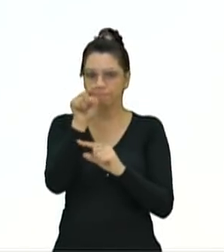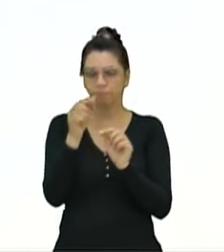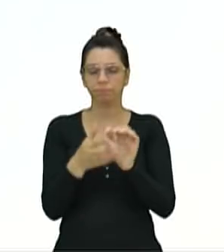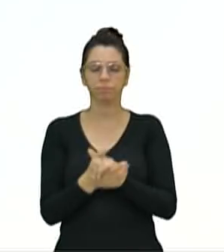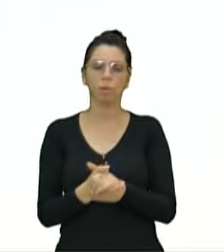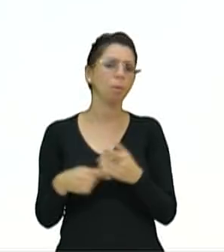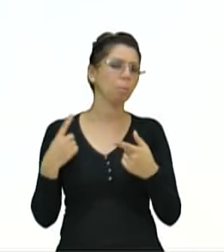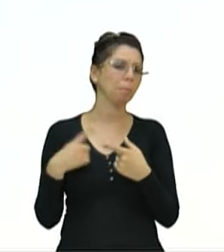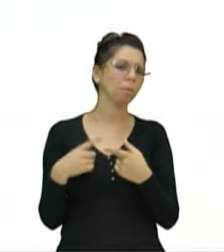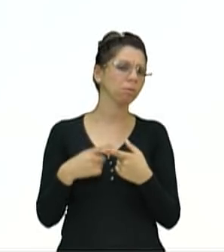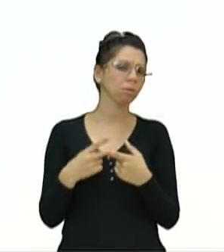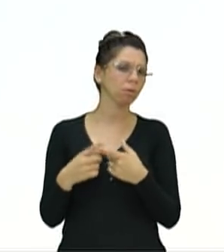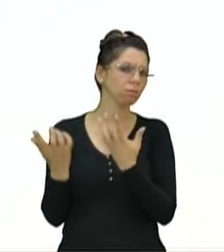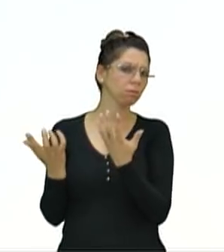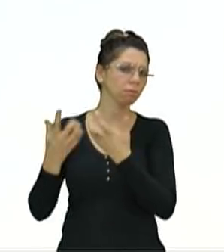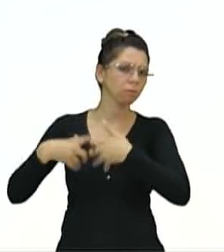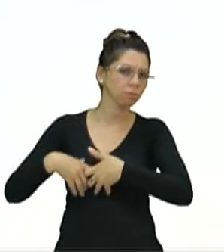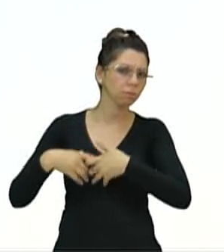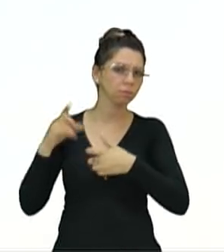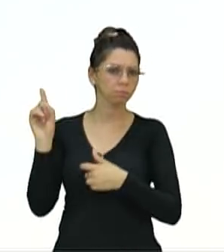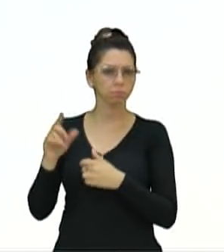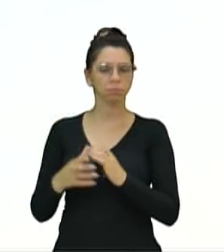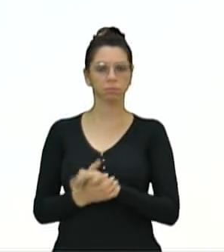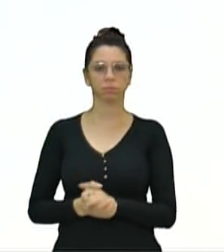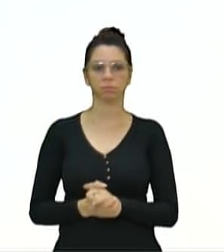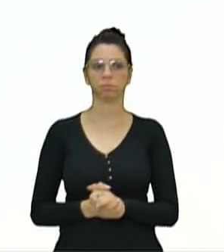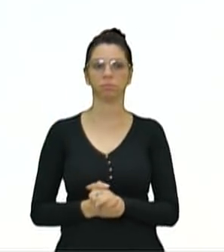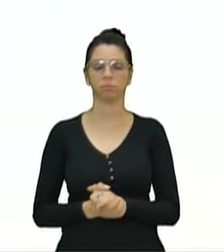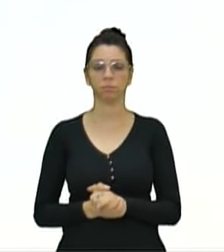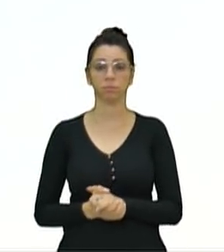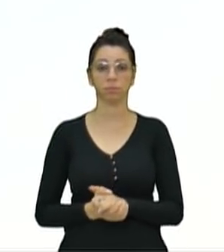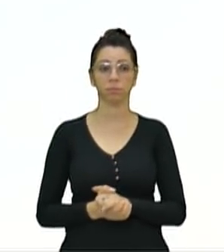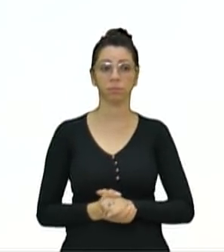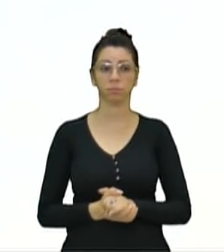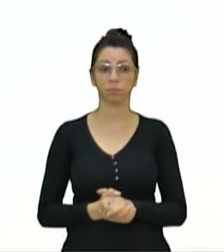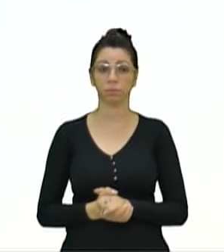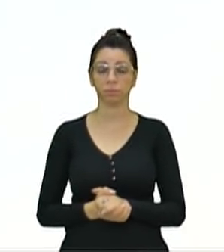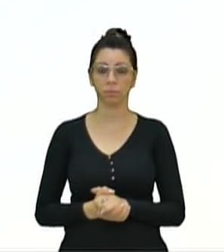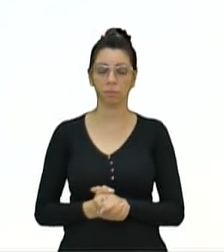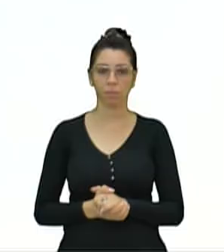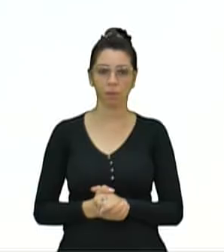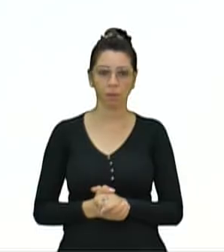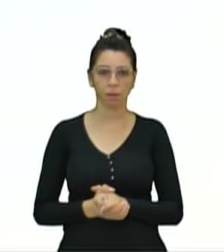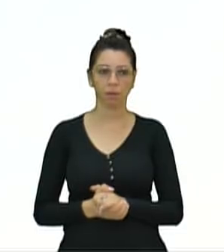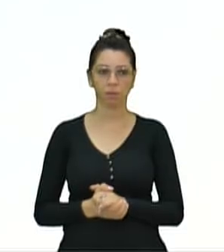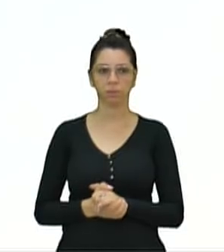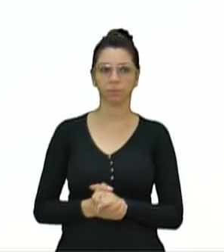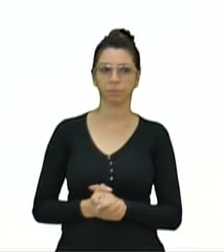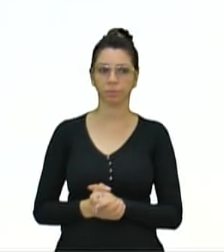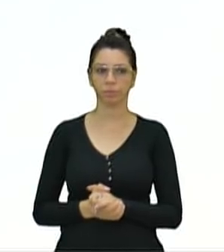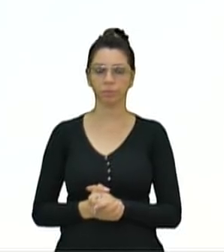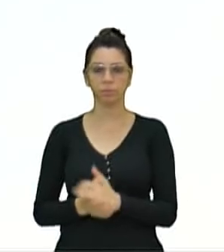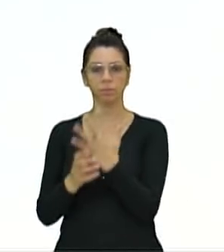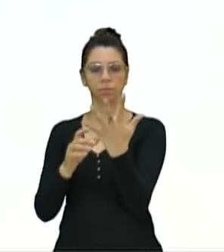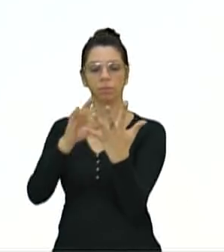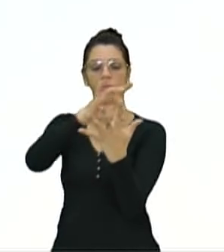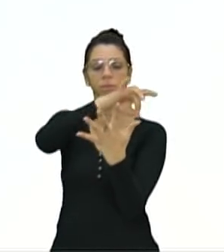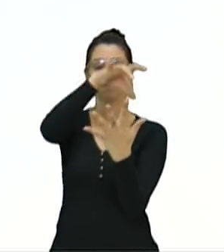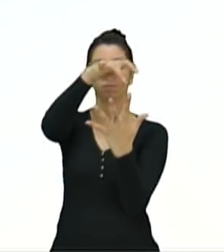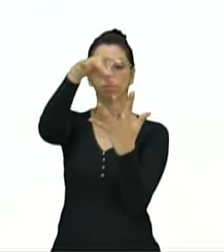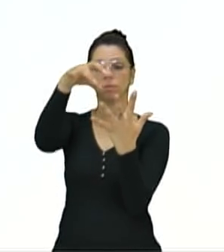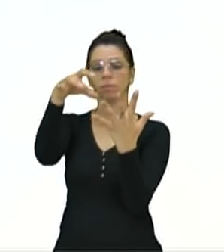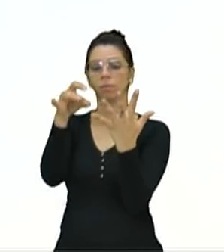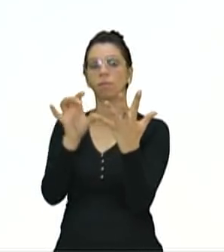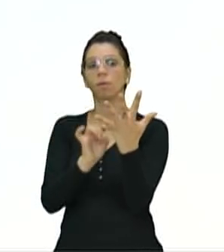para que serve isso? Vamos dar uma olhada. Ó, cada pontinha verdinha desta é um